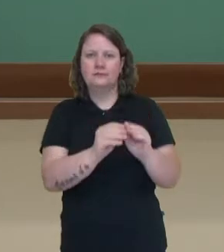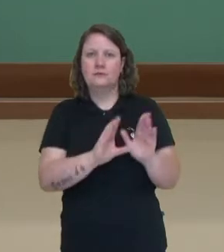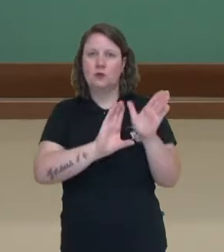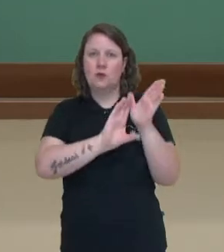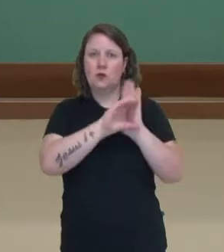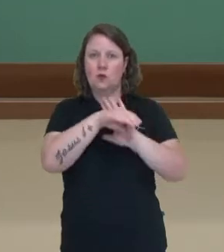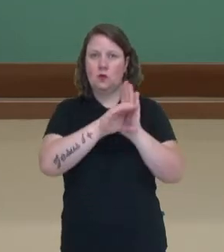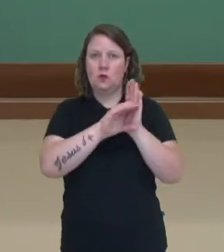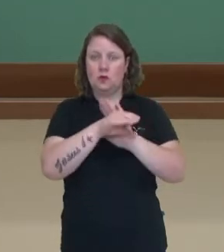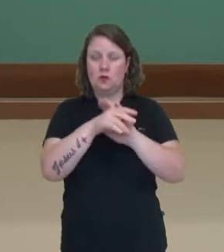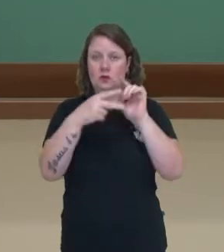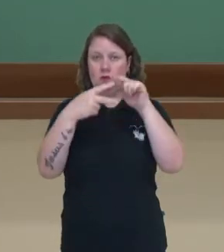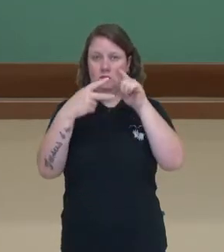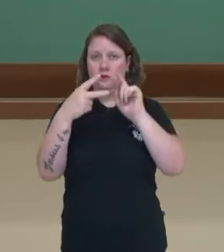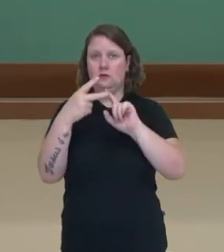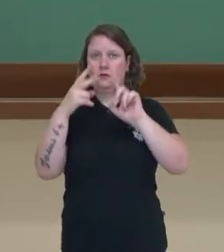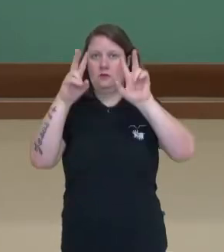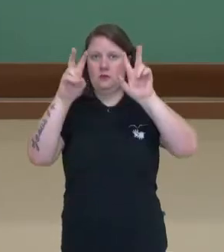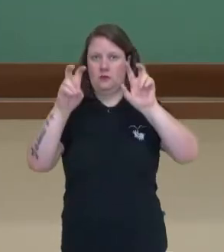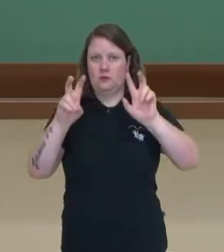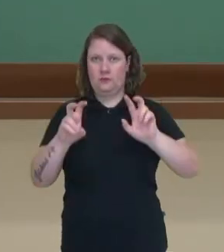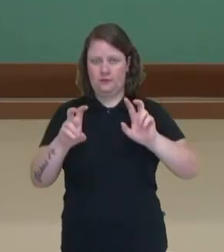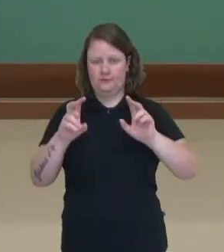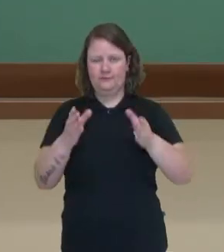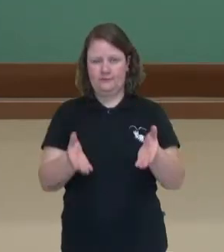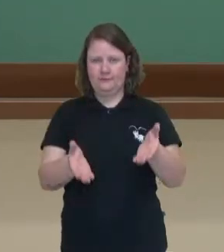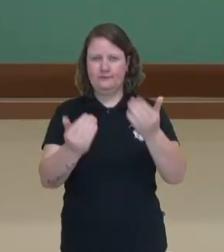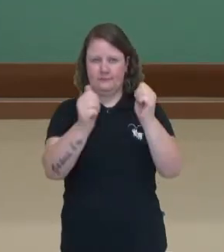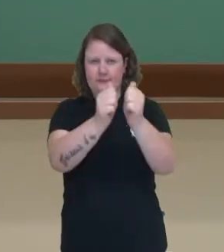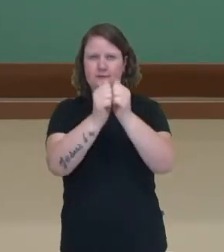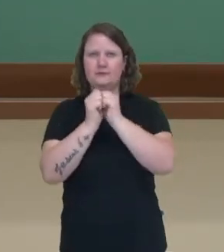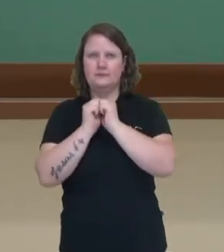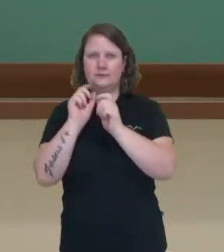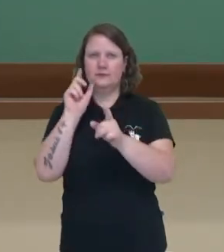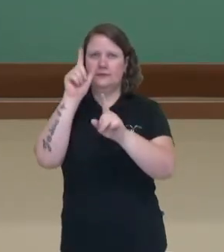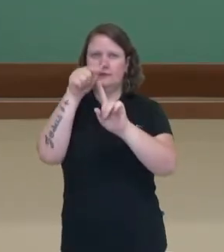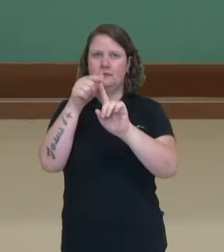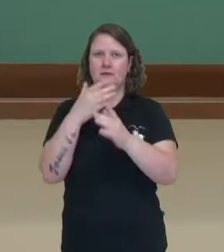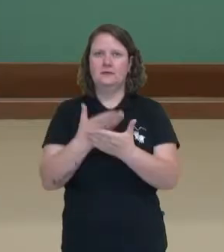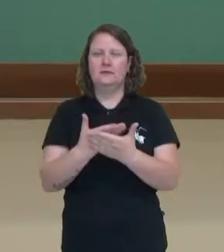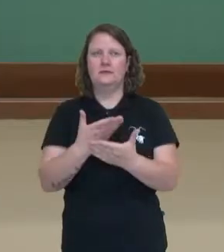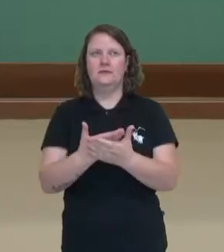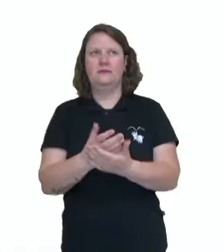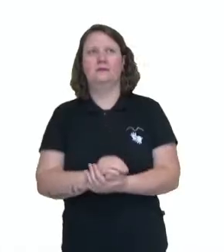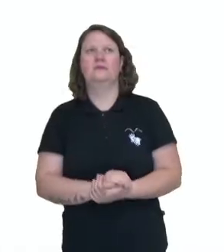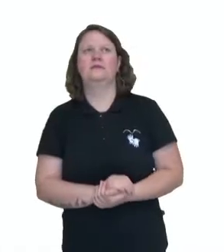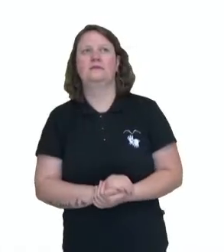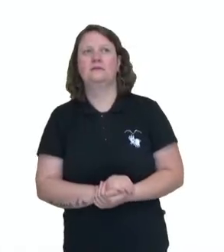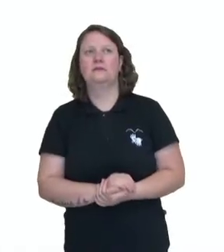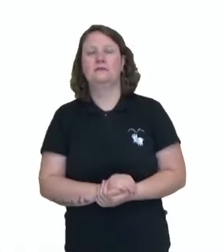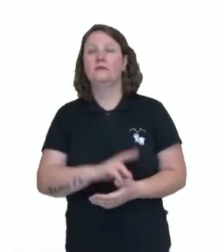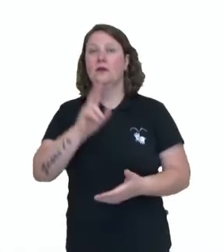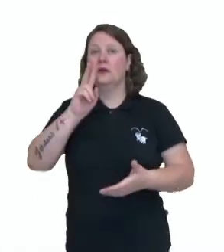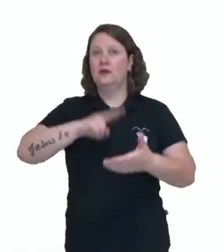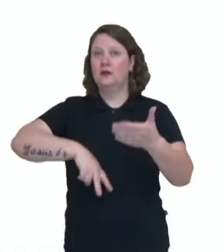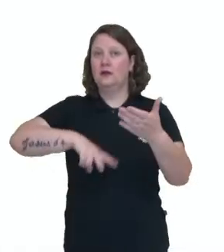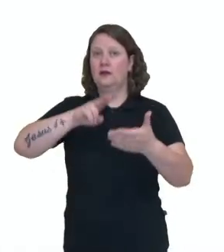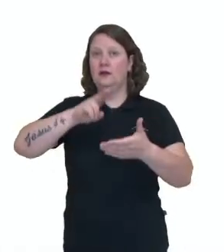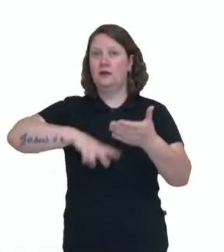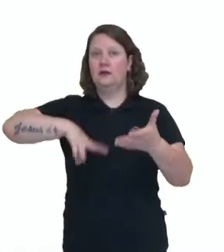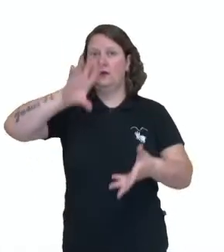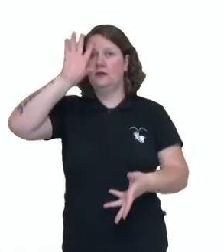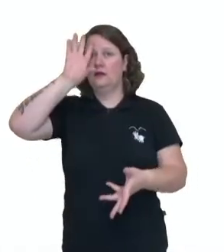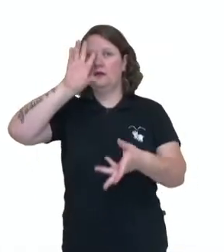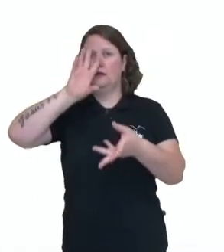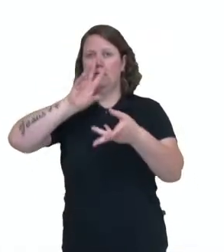esses dois temas. Para isso, acompanhe os nossos objetivos. Ler e compreender fragmento